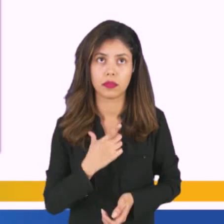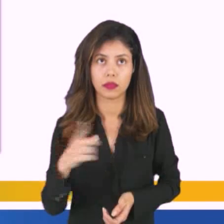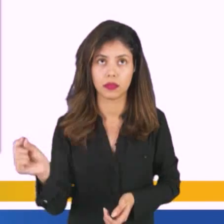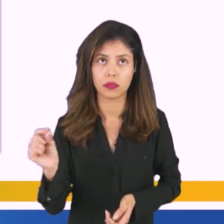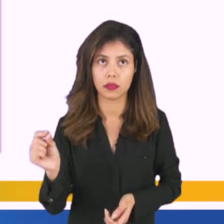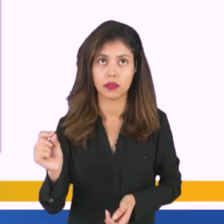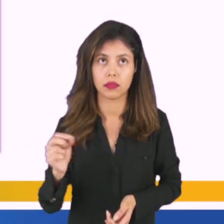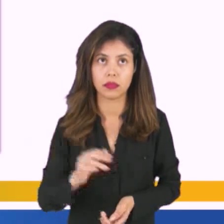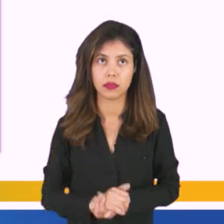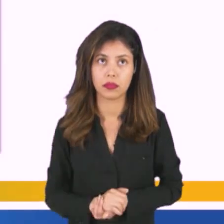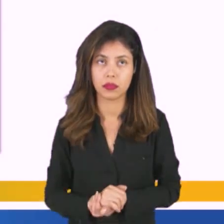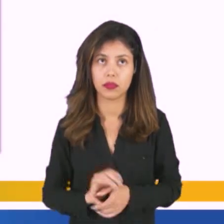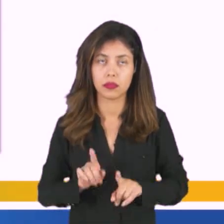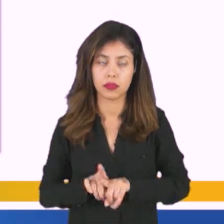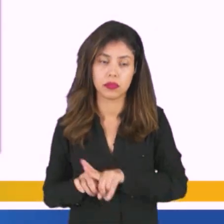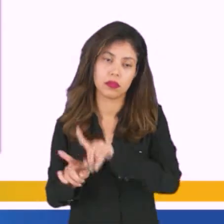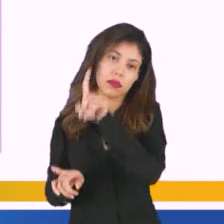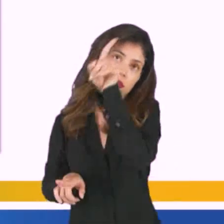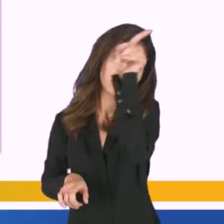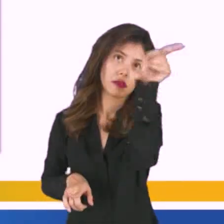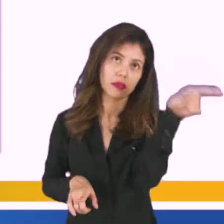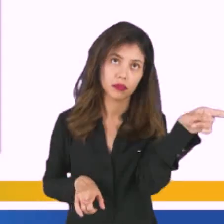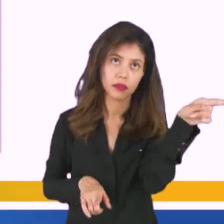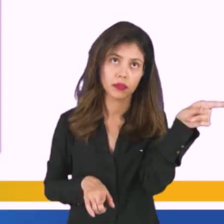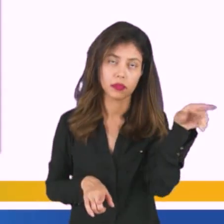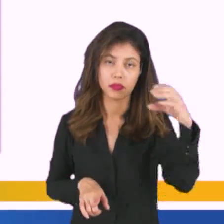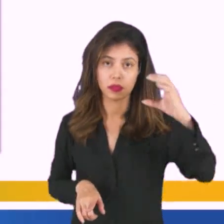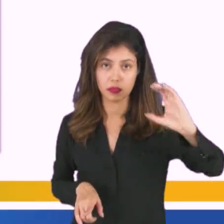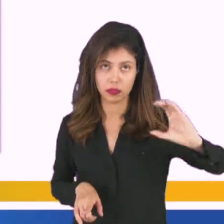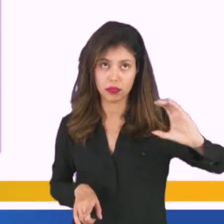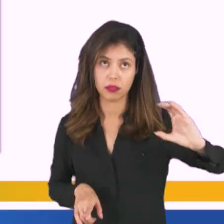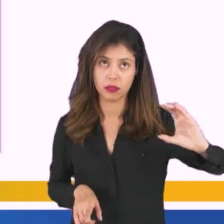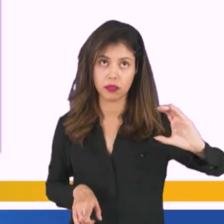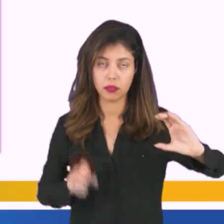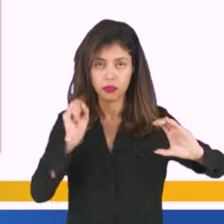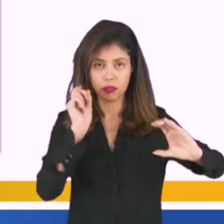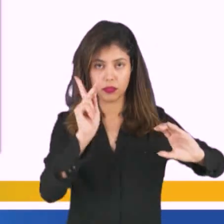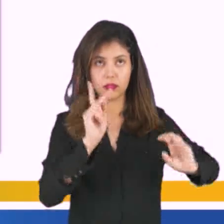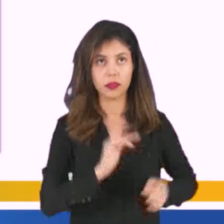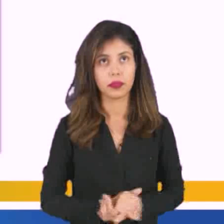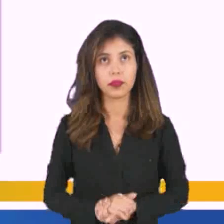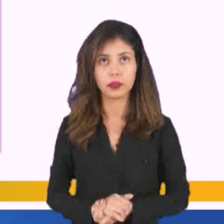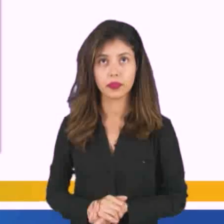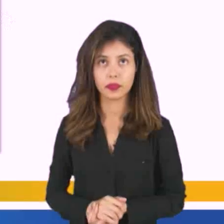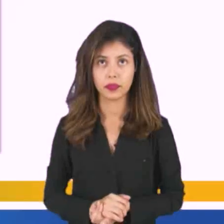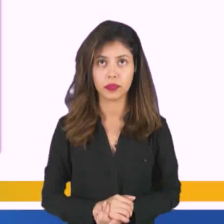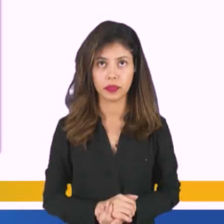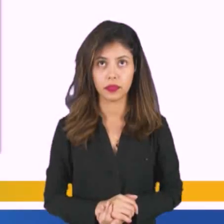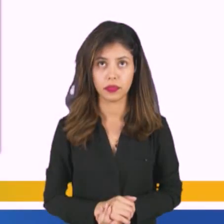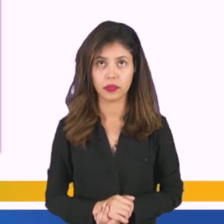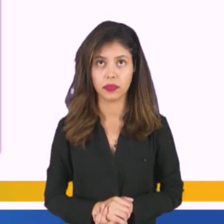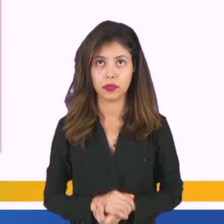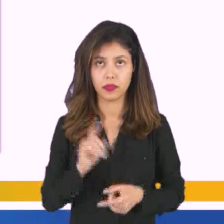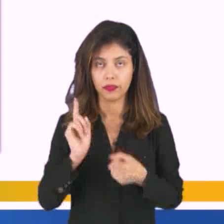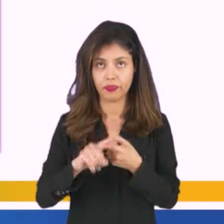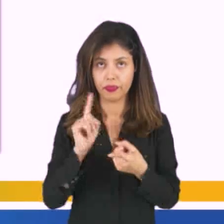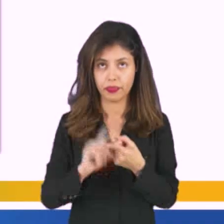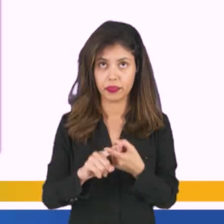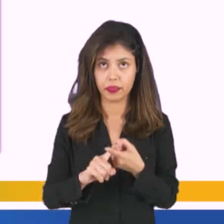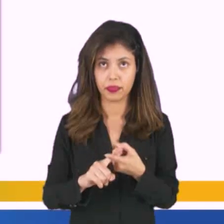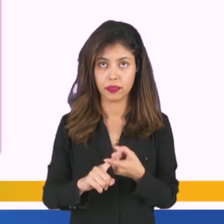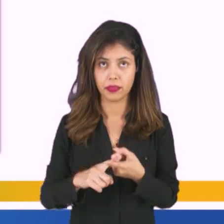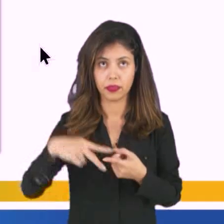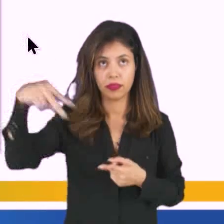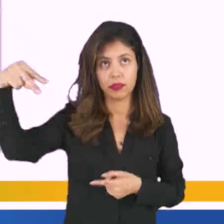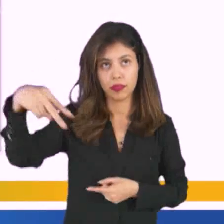uma ligação com o carbono, ok? E ele vai vir para onde? Primeiro vai vir a dupla, né, que pela